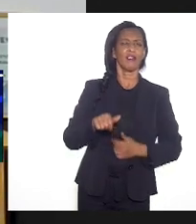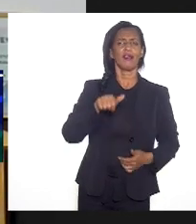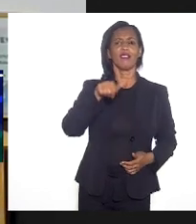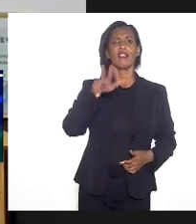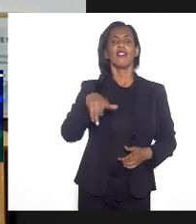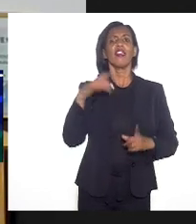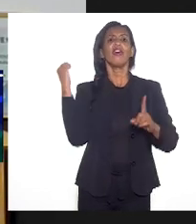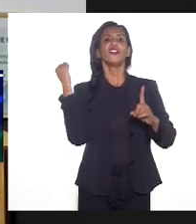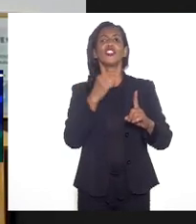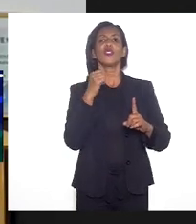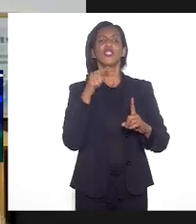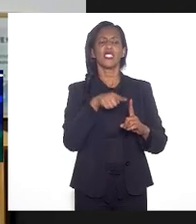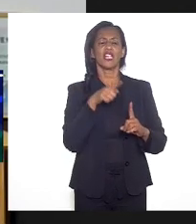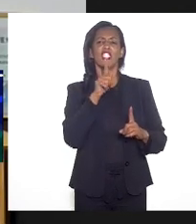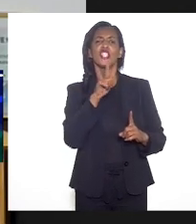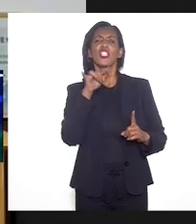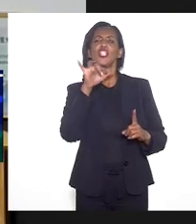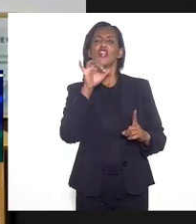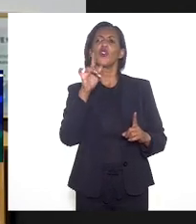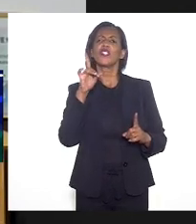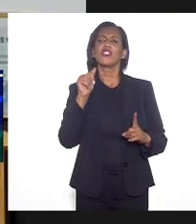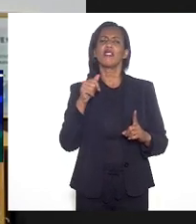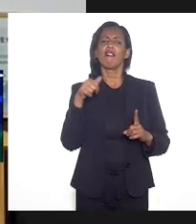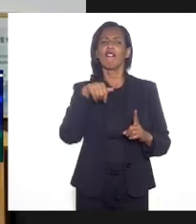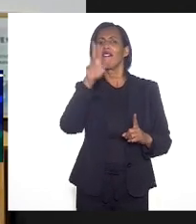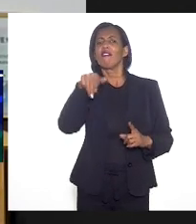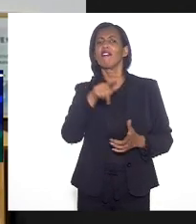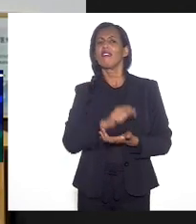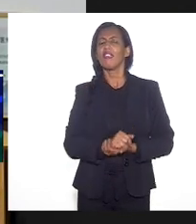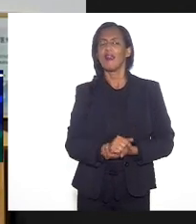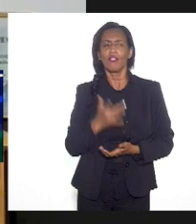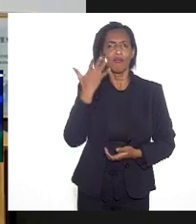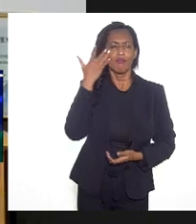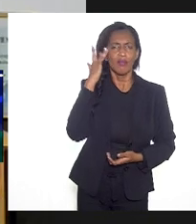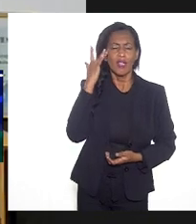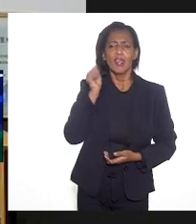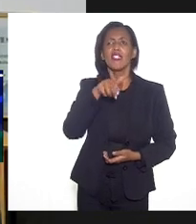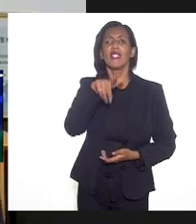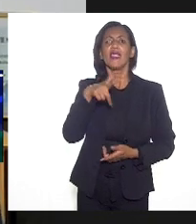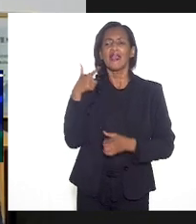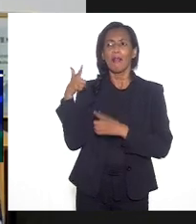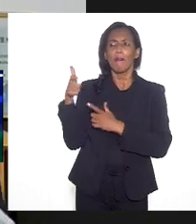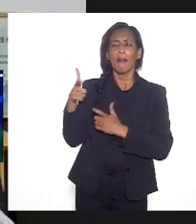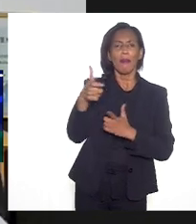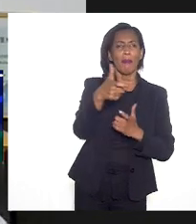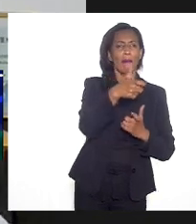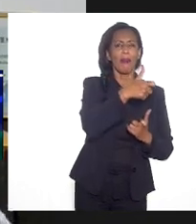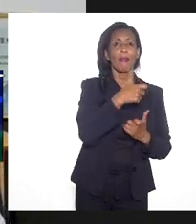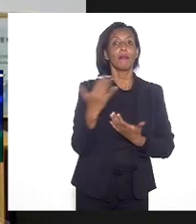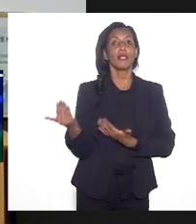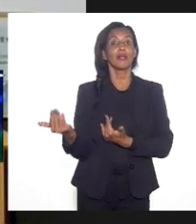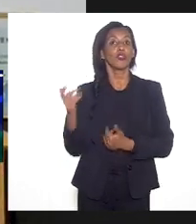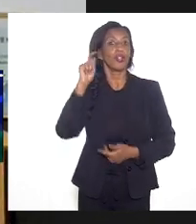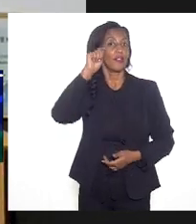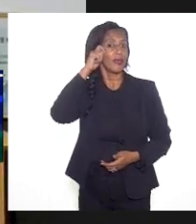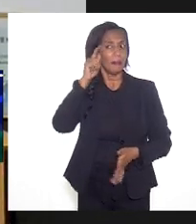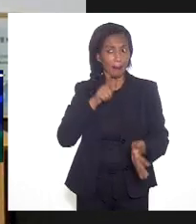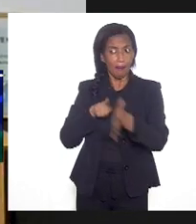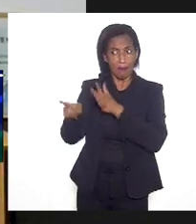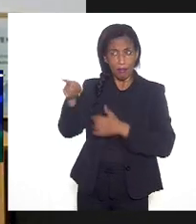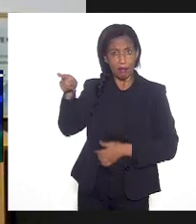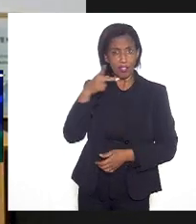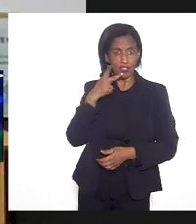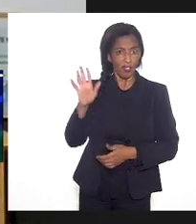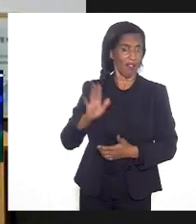consideram genocida. Pergunte para eles quem eles acham que está matando a juventude negra. Pergunte, deixe que